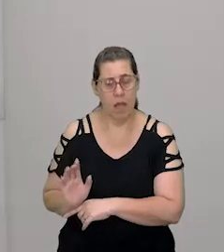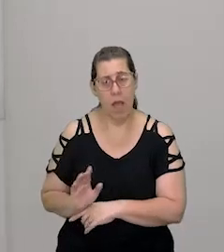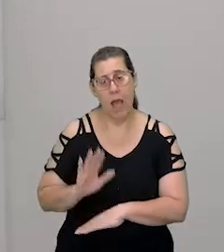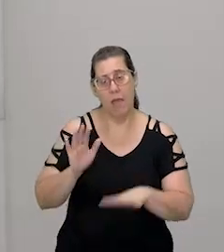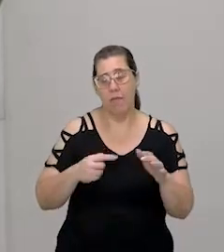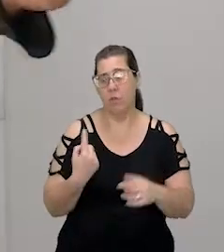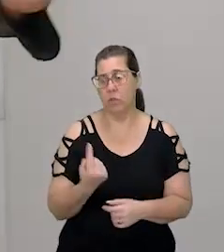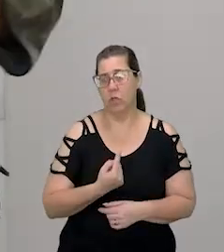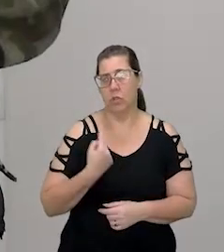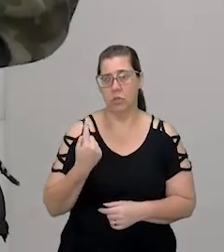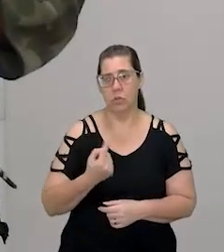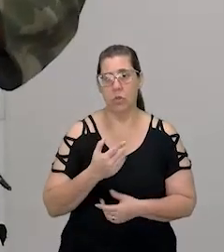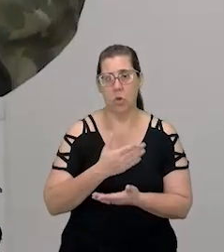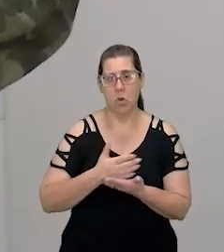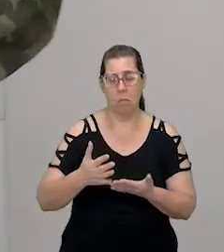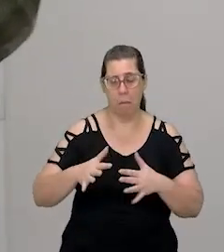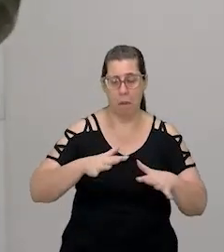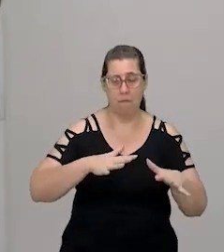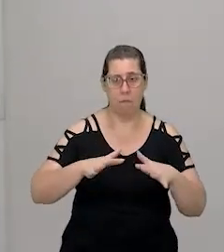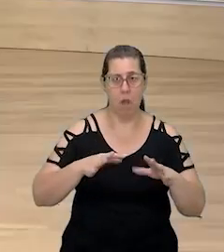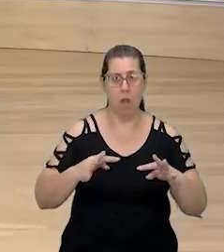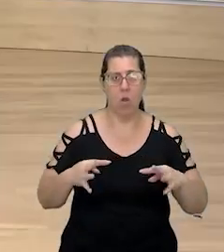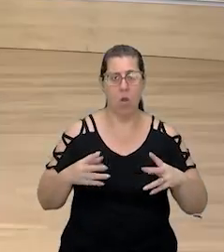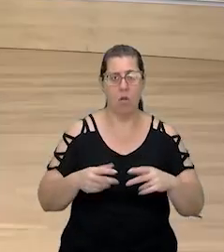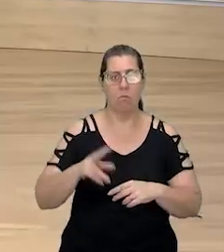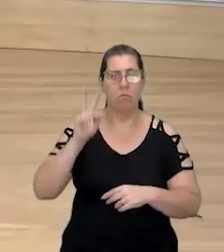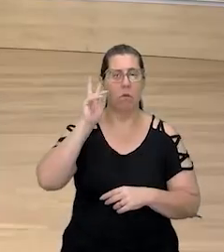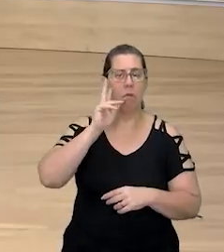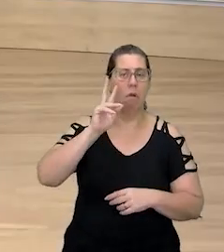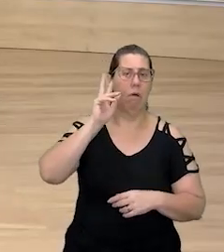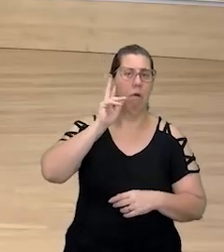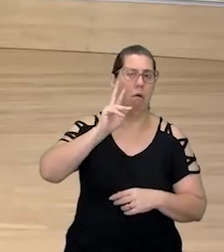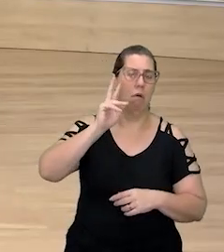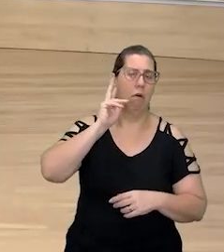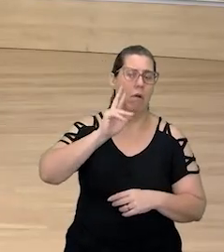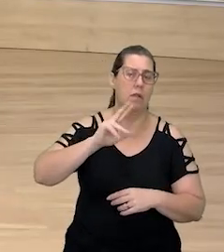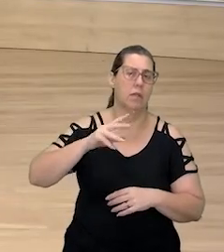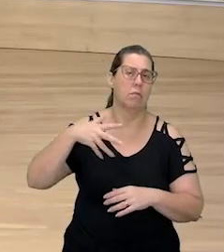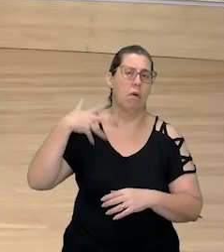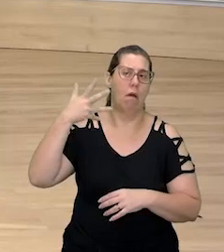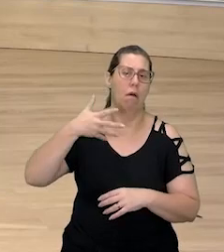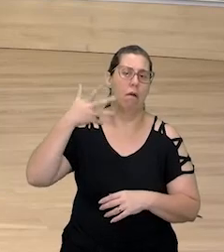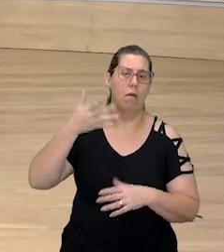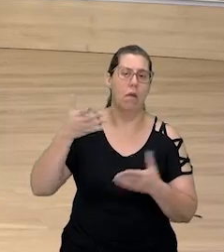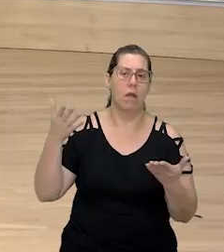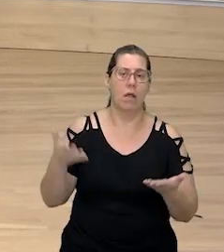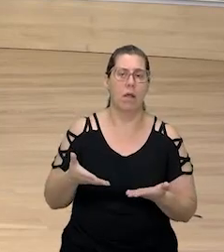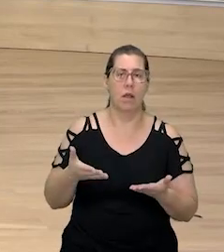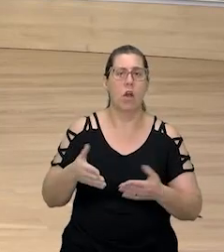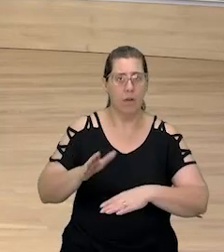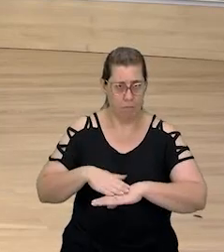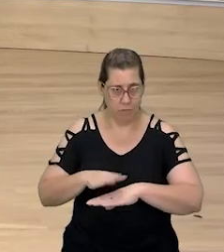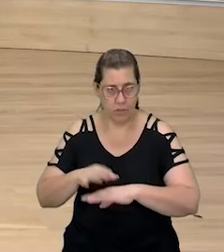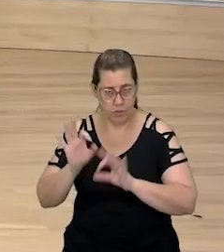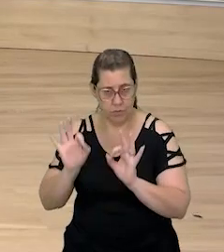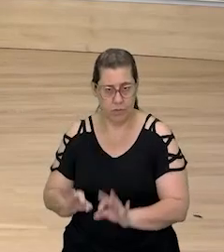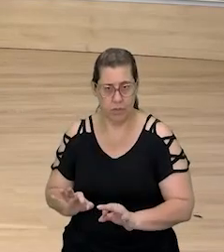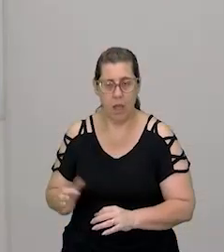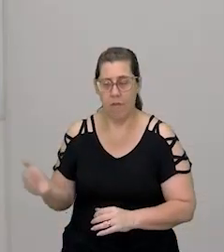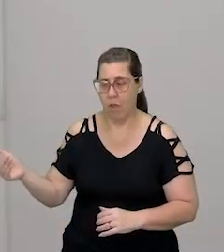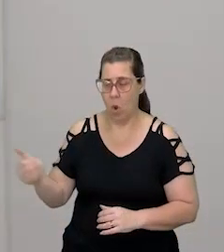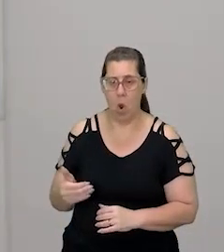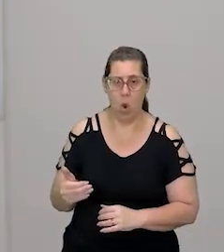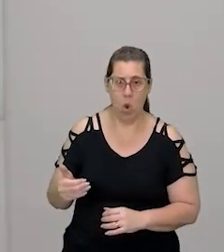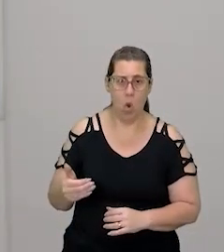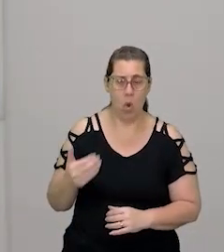sozinho, ele começa a fazer aqueles movimentos todos. E contar uma história. Contar uma história, e aí eu falo, agora vamos pôr na prática? Aí vem o outro